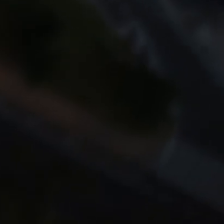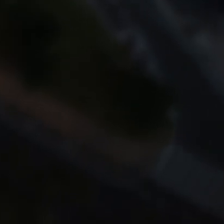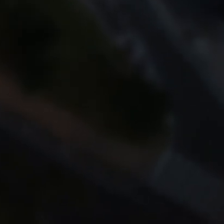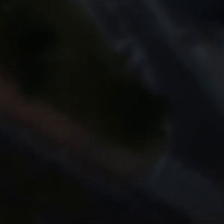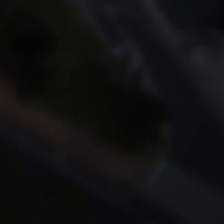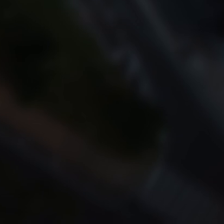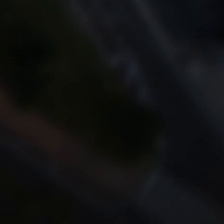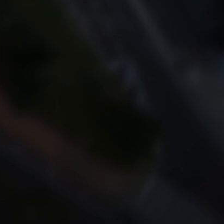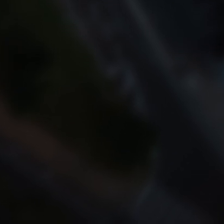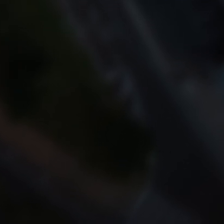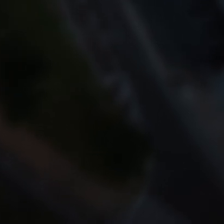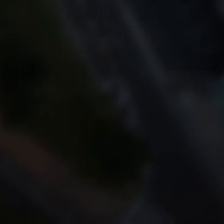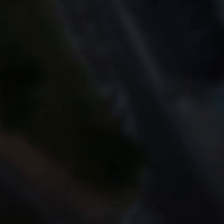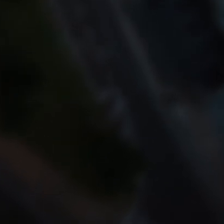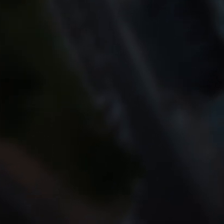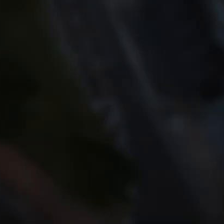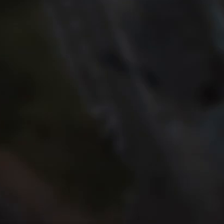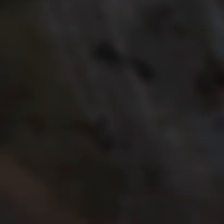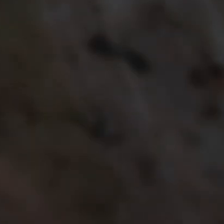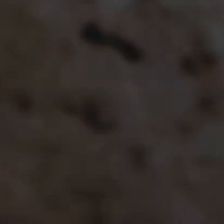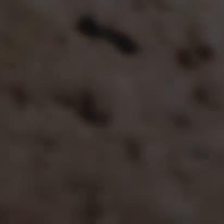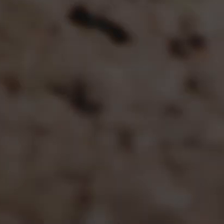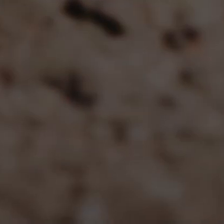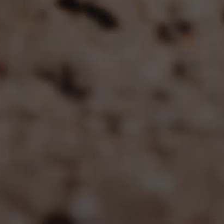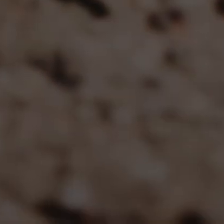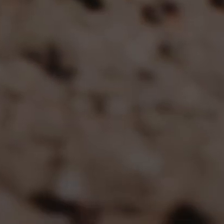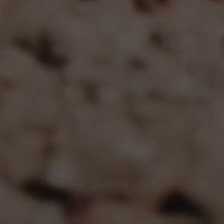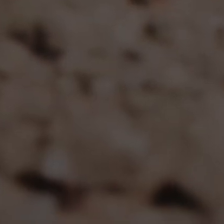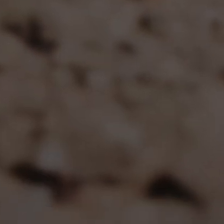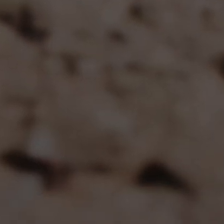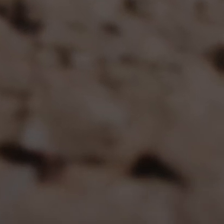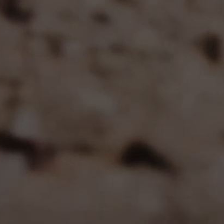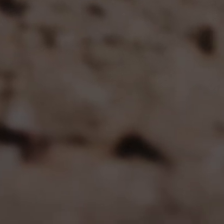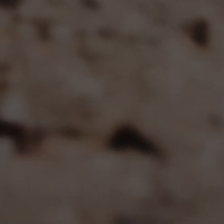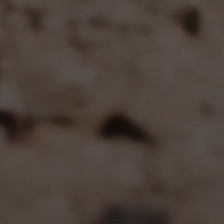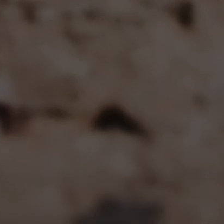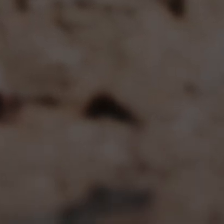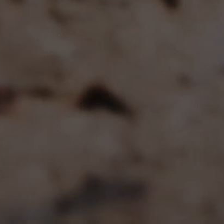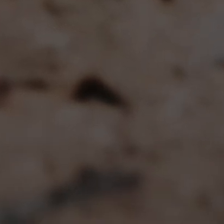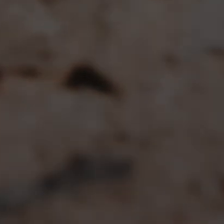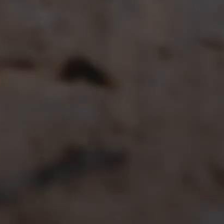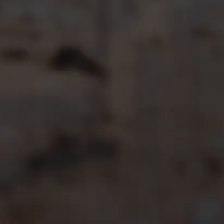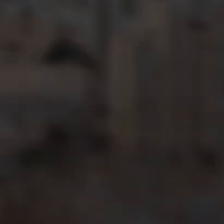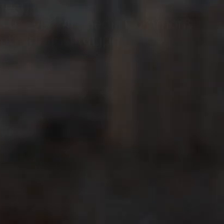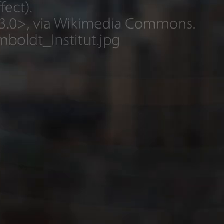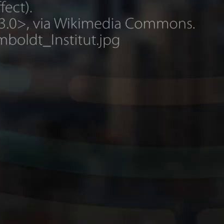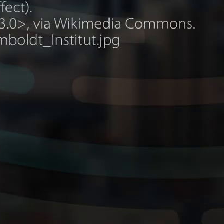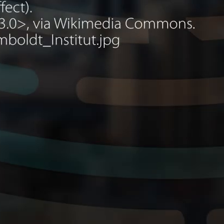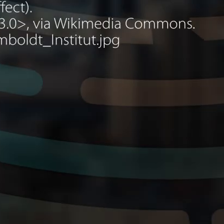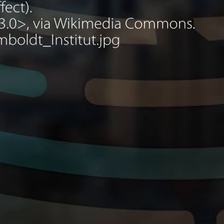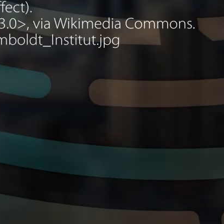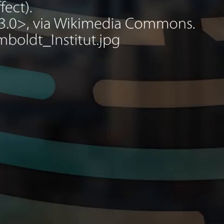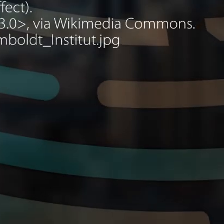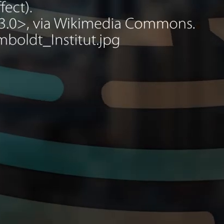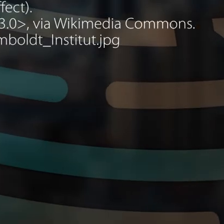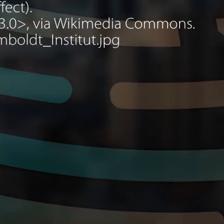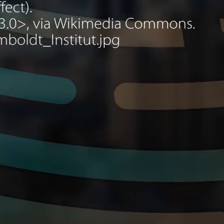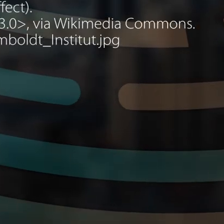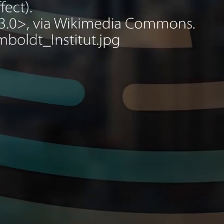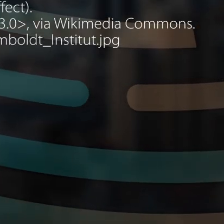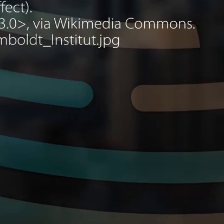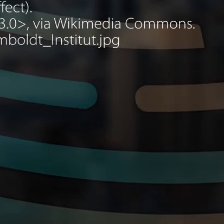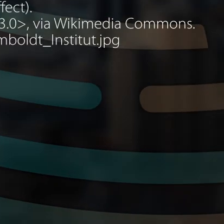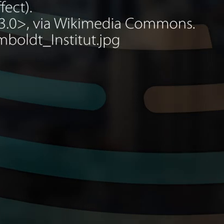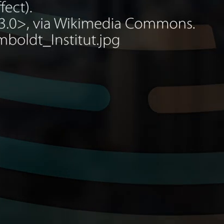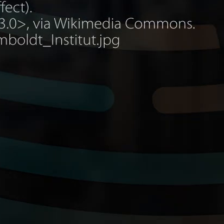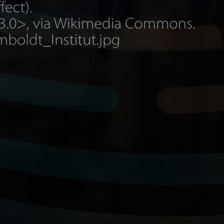Gucci. Tradução: Érico Milani. Roteiro de audiodescrição e narração: Bel Machado. Consultoria: